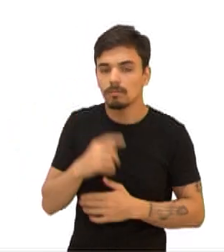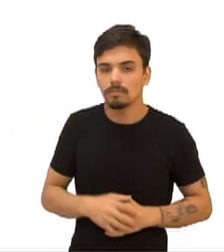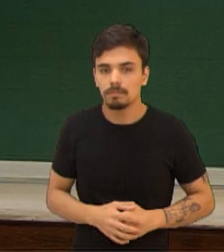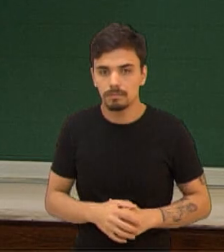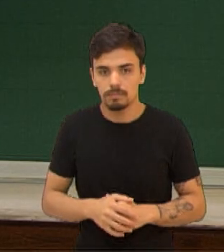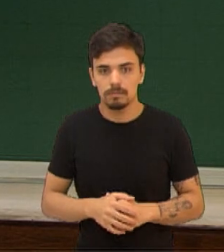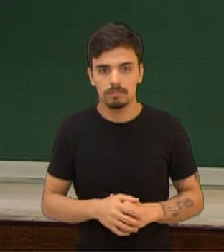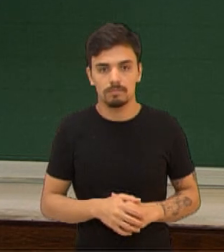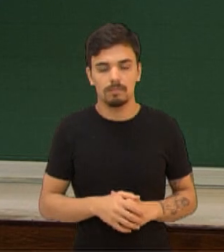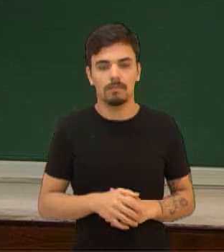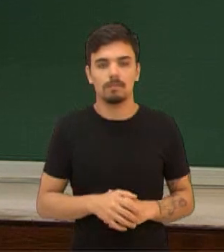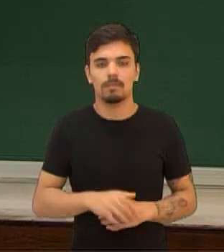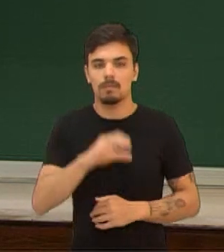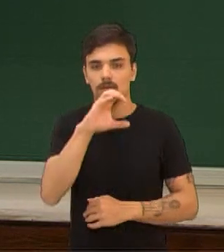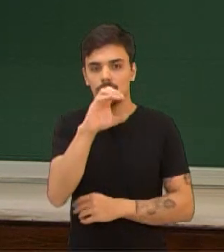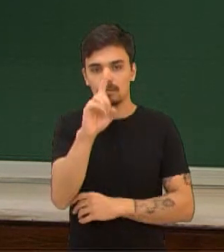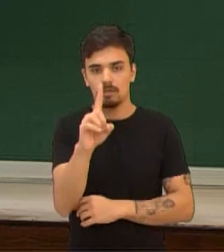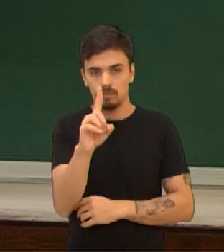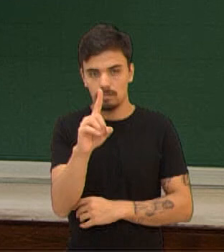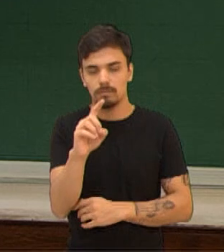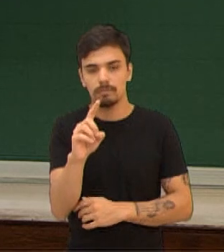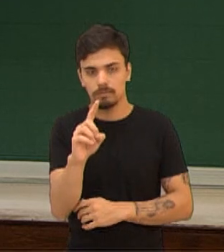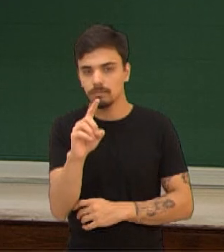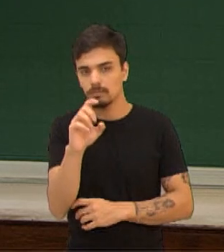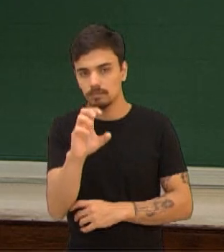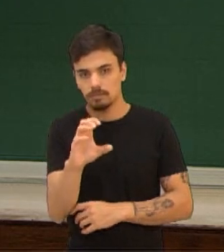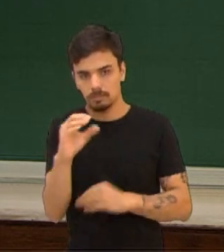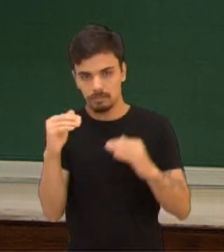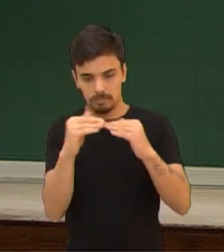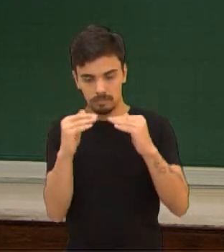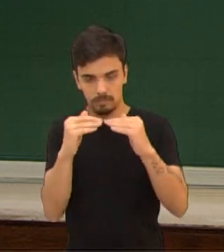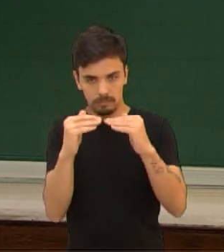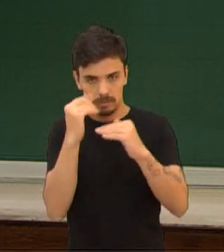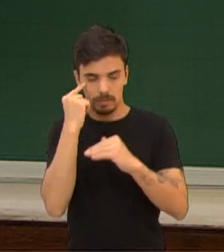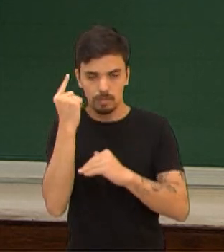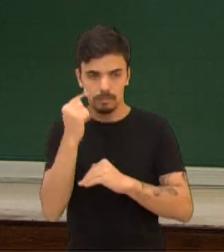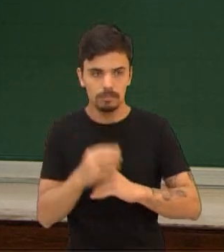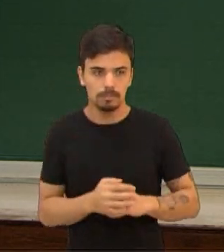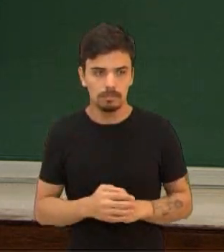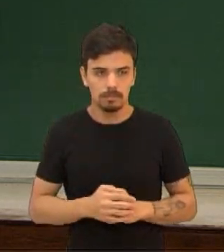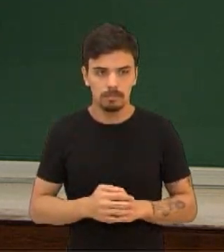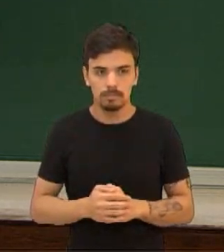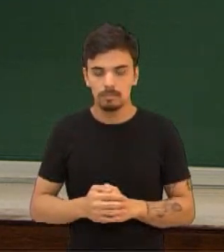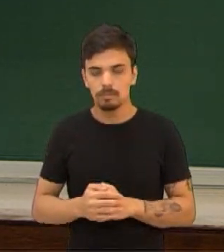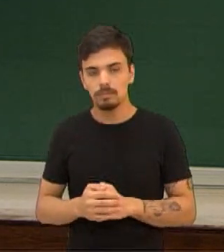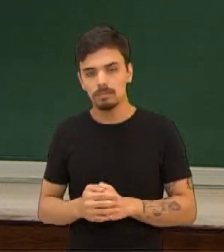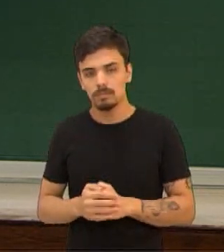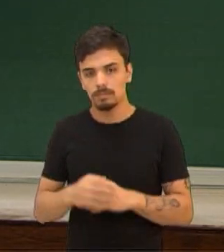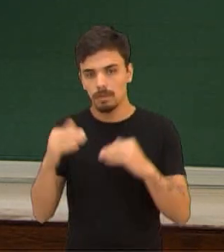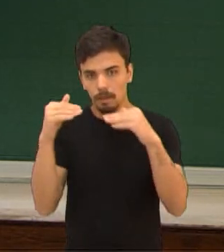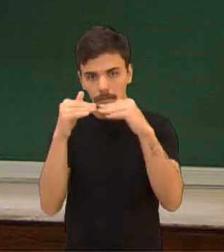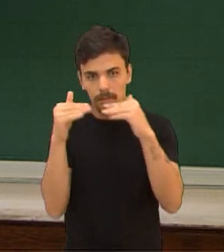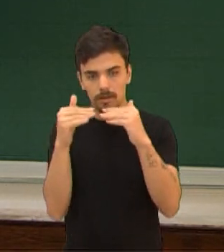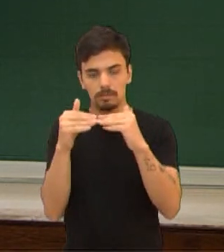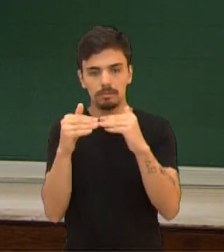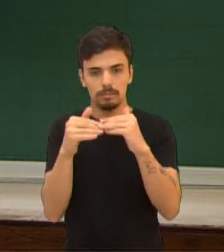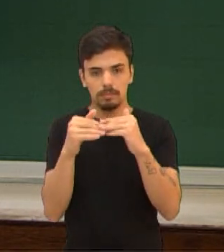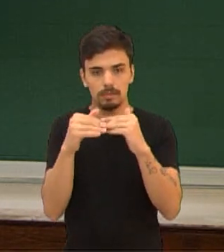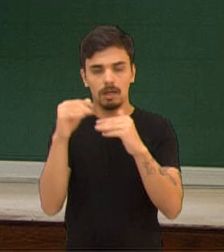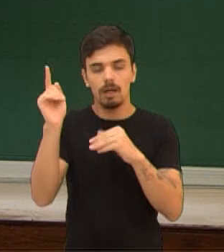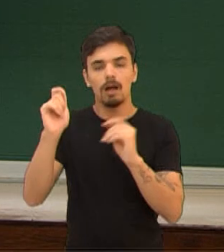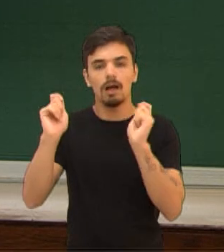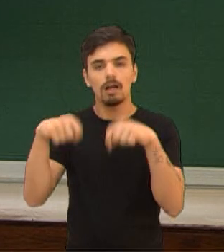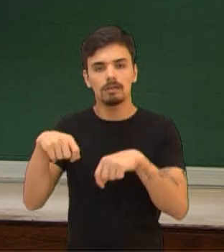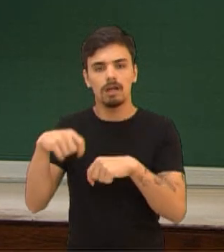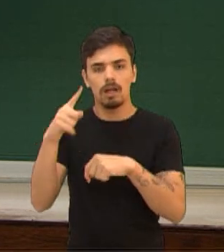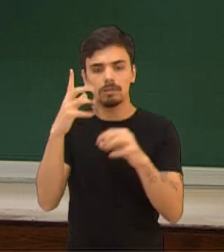Então, vamos C1, série com paralelo. No paralelo, nós lembramos que a capacitância equivalente é a soma